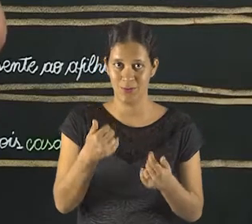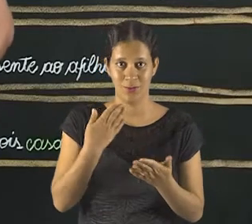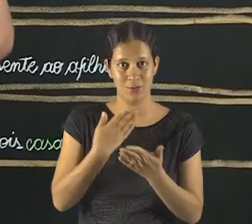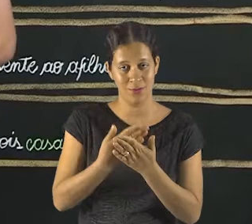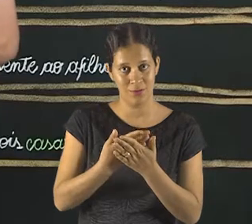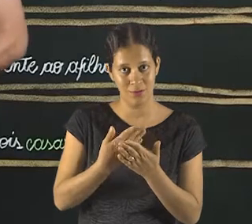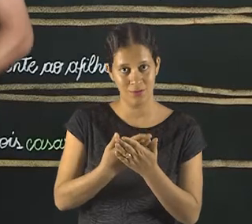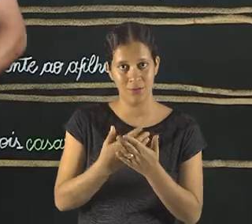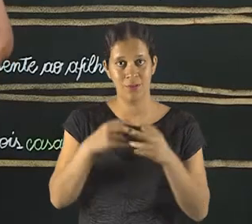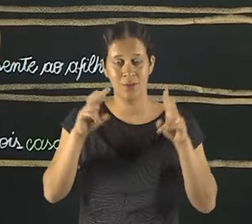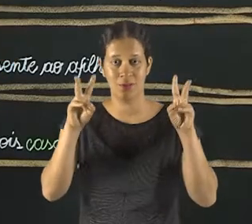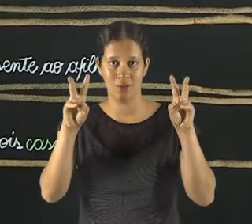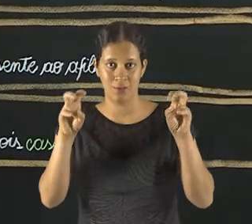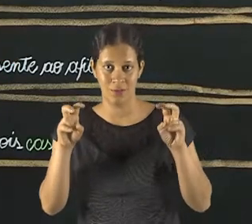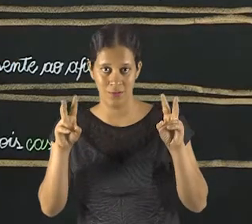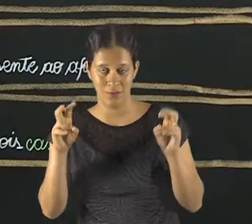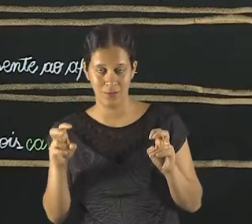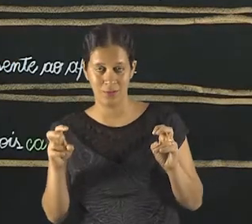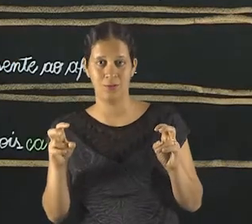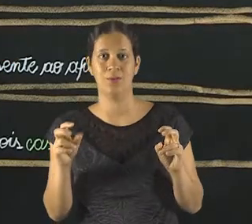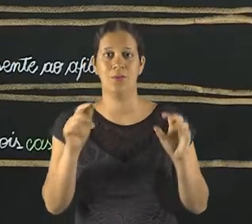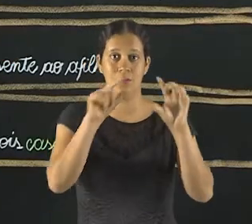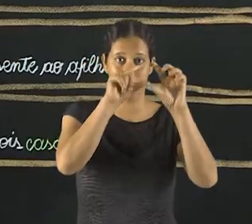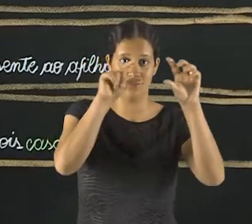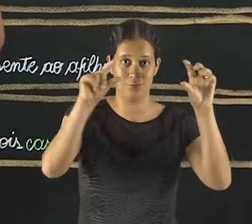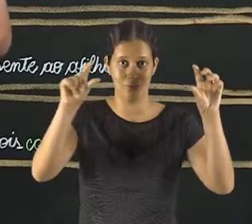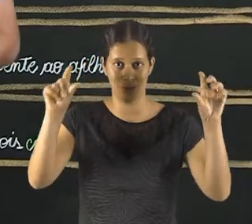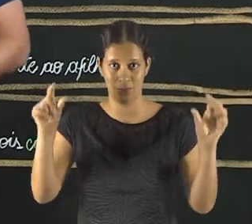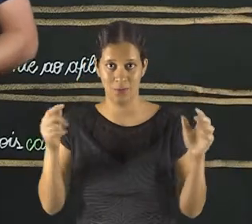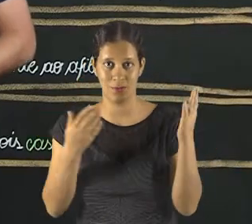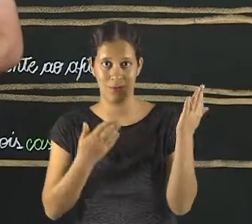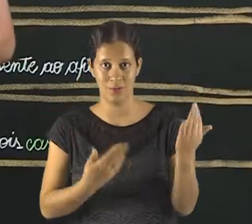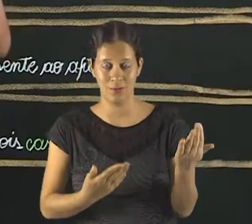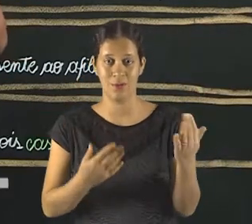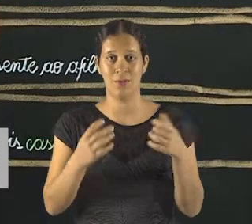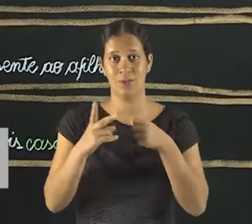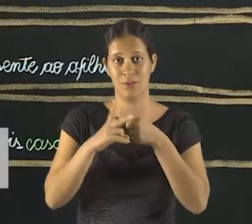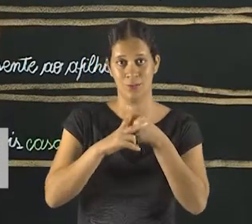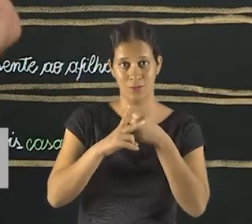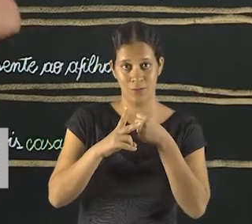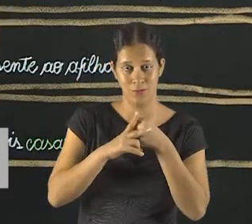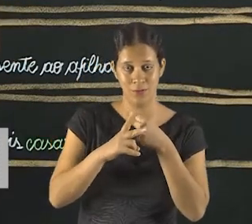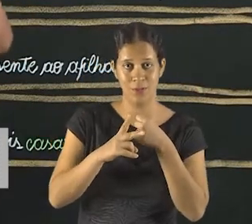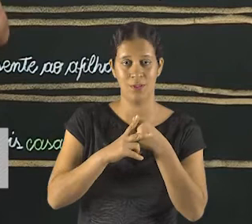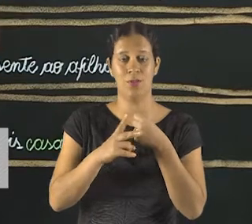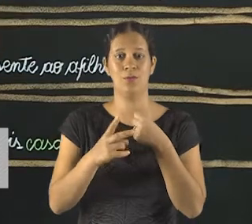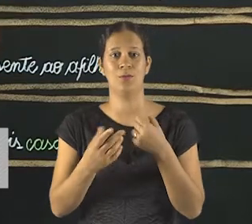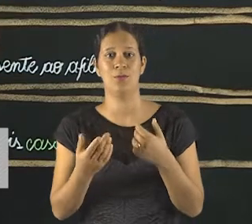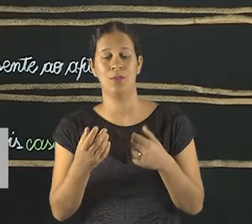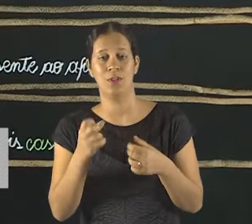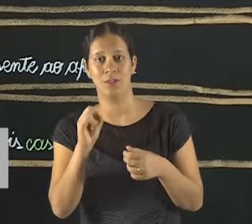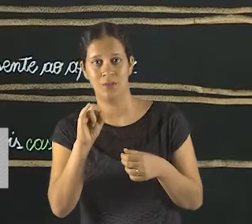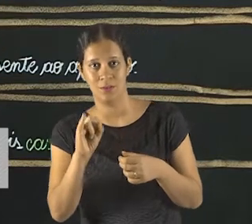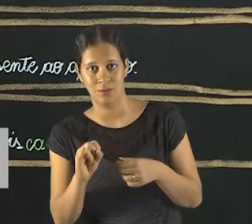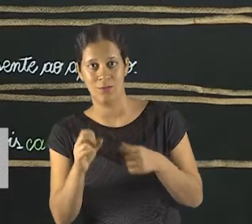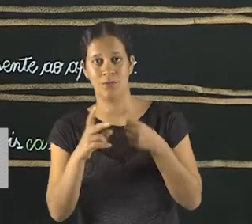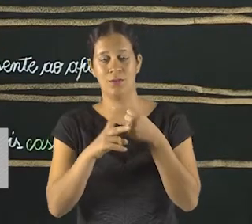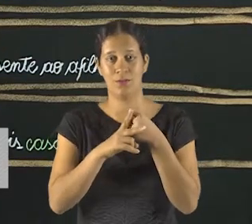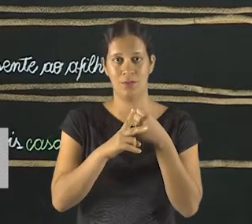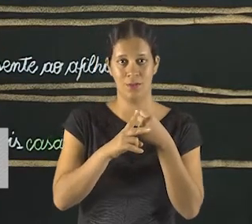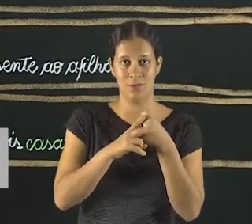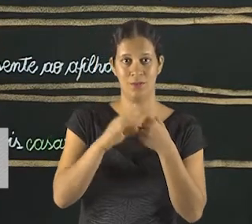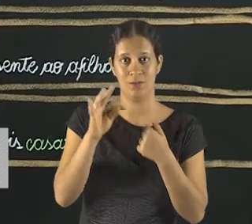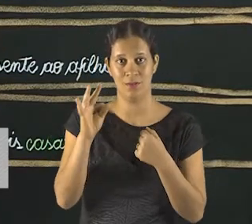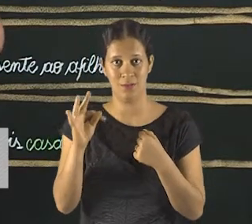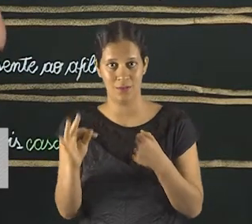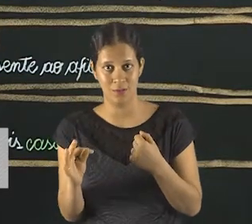Olá, tudo bem? Na aula de hoje a gente vai falar sobre transitividade verbal. Os verbos transitivos e intransitivos que